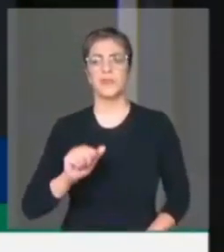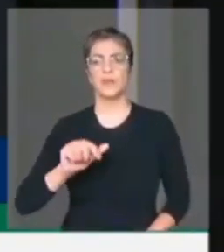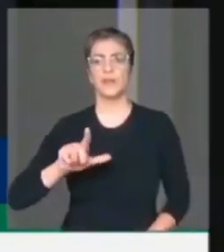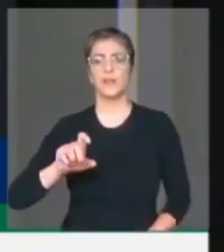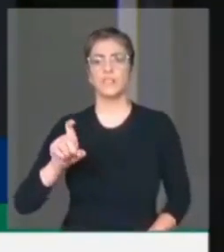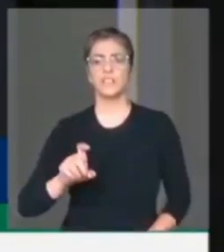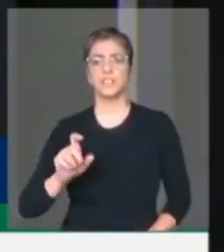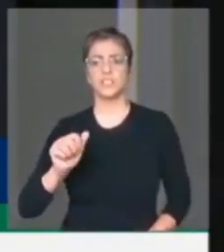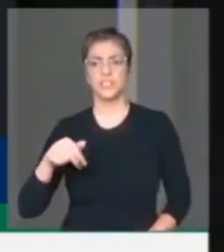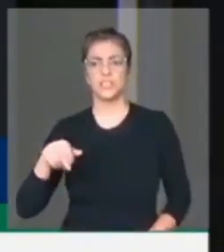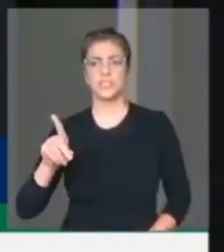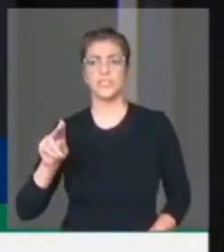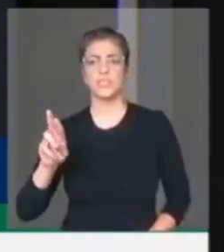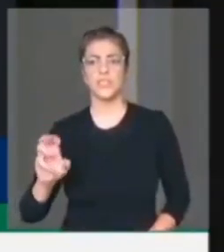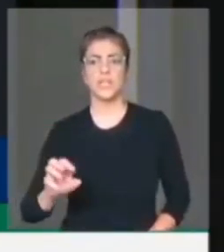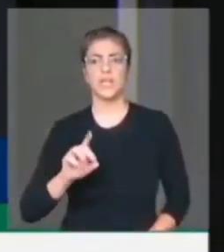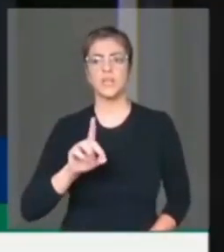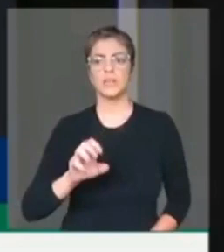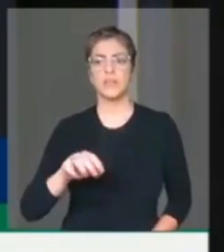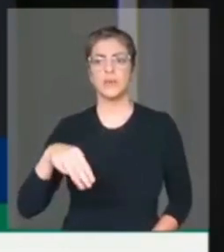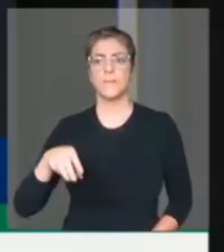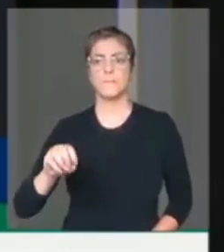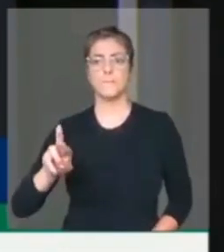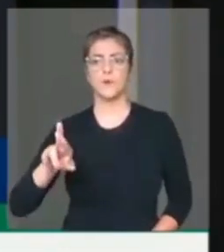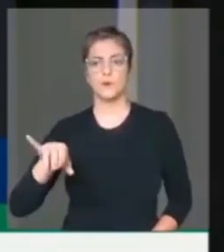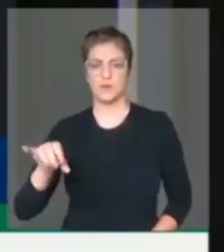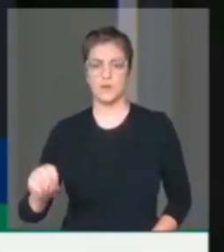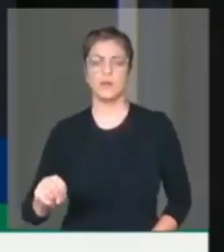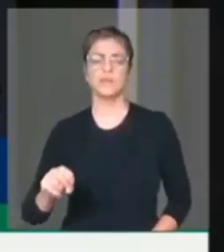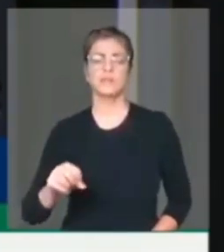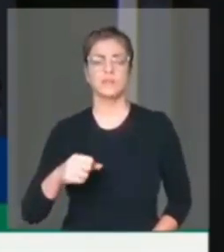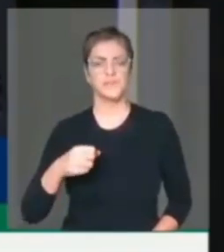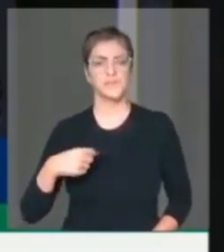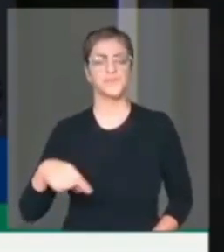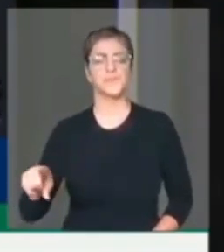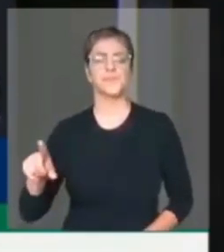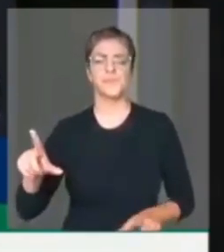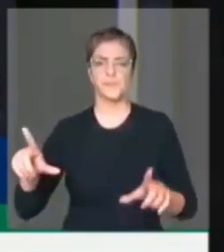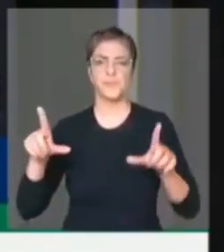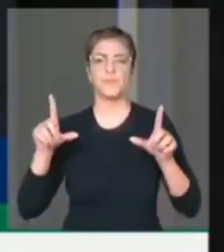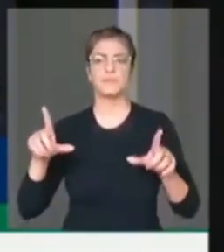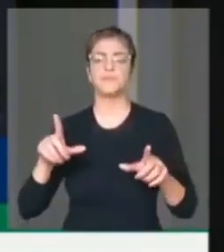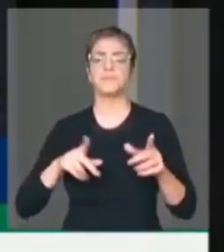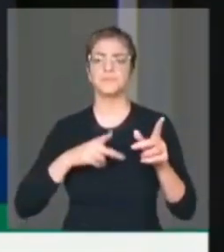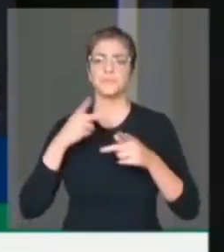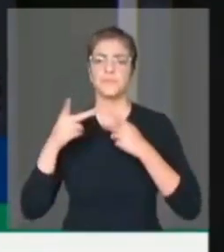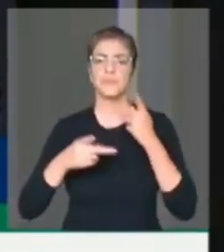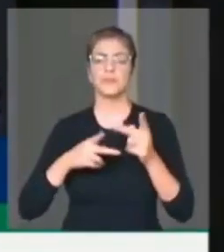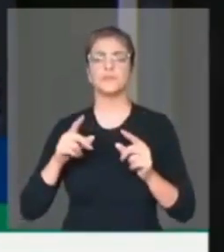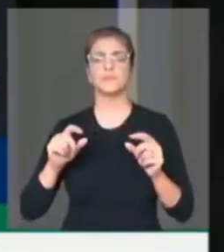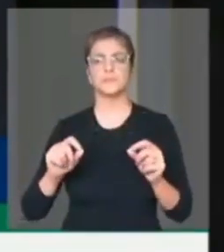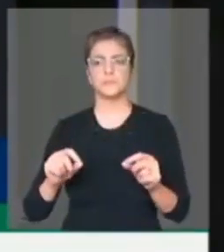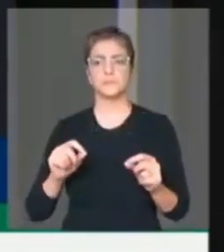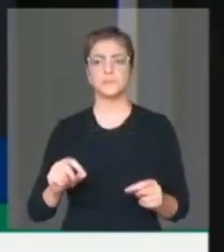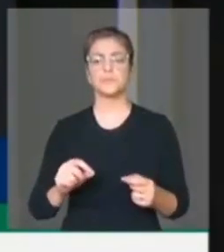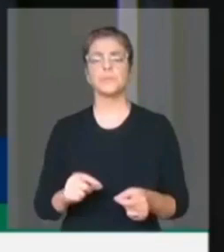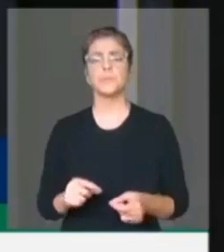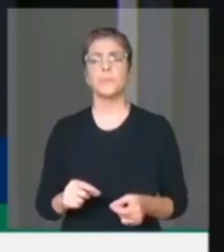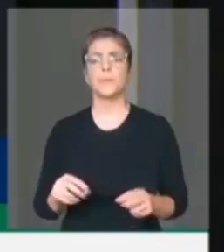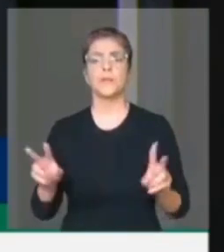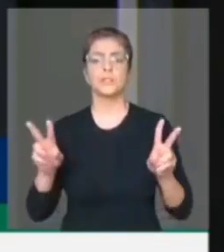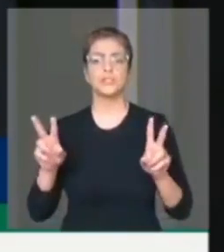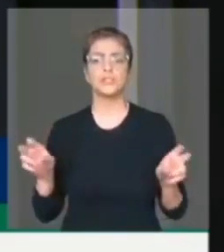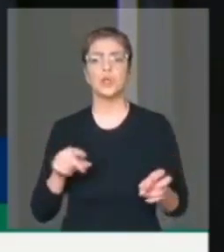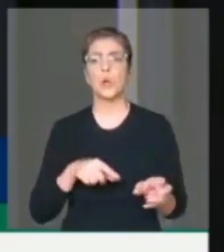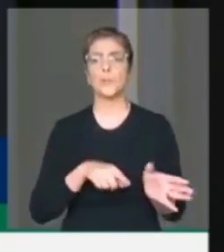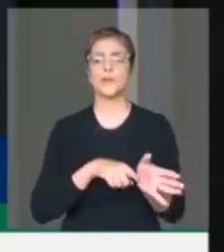Moraes vai para a TV, vai para a decisão do inquérito, da validade do inquérito, para alegar que